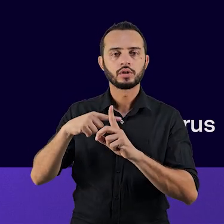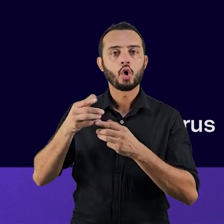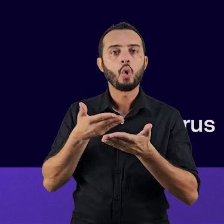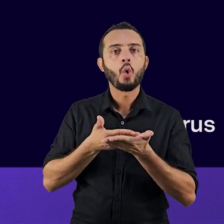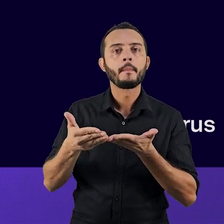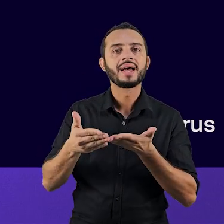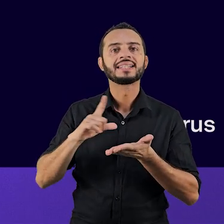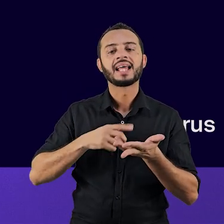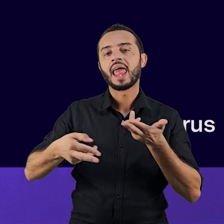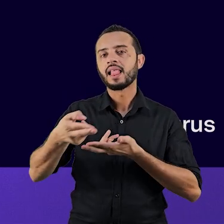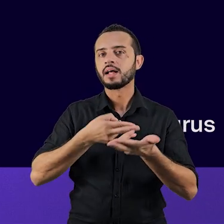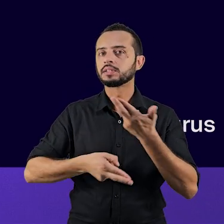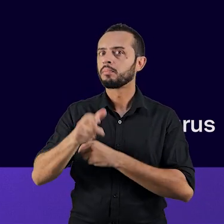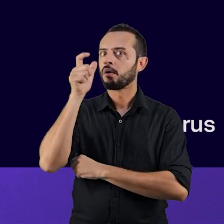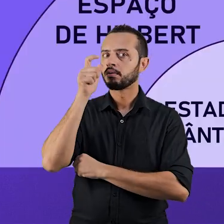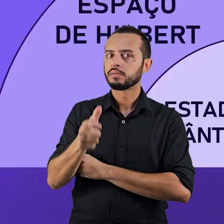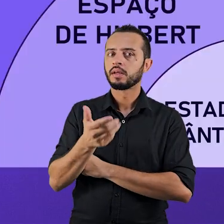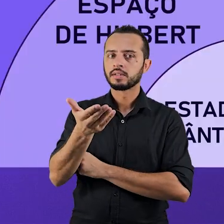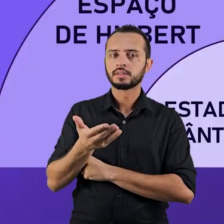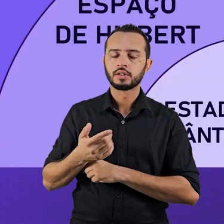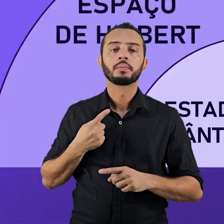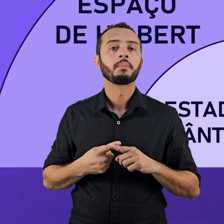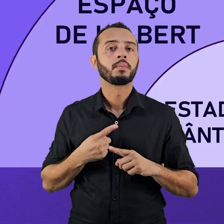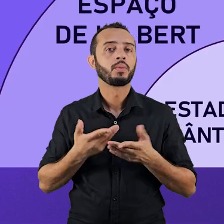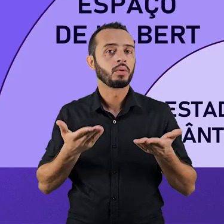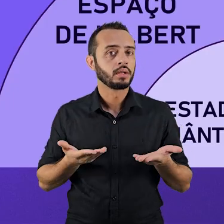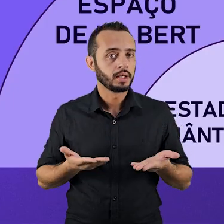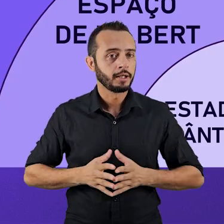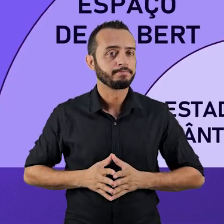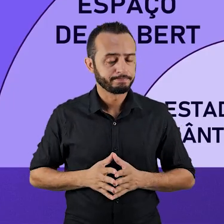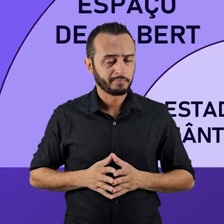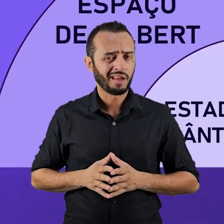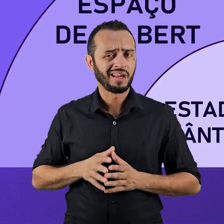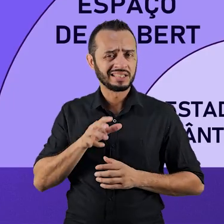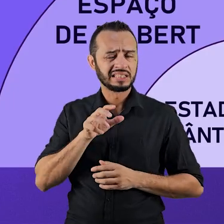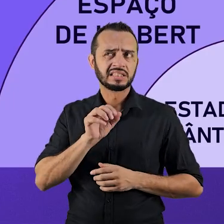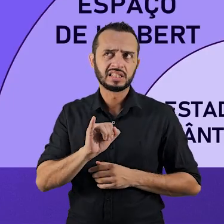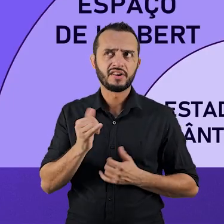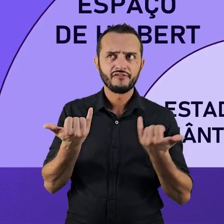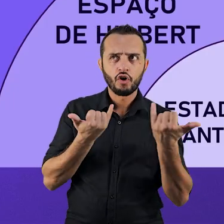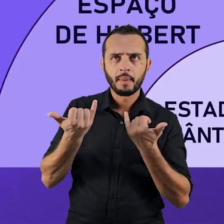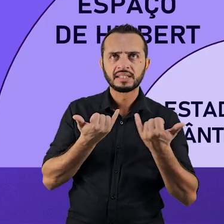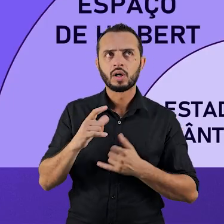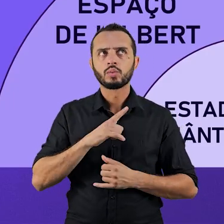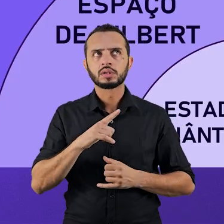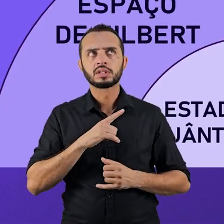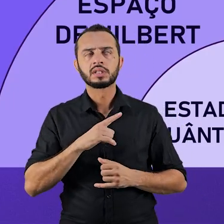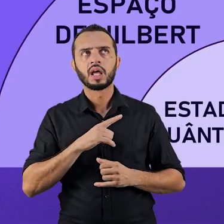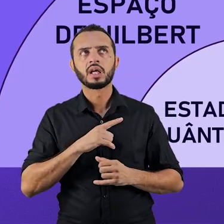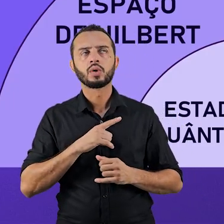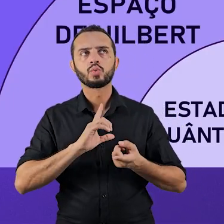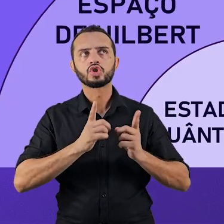começa a ter uma relação. Isso é muito interessante. Ah, por quê? Porque se informação tem relação com a